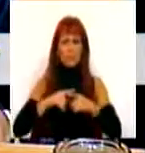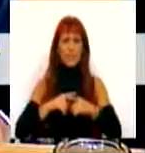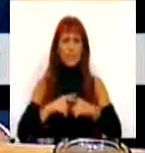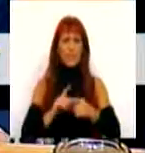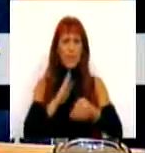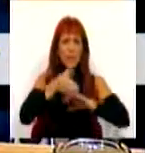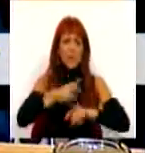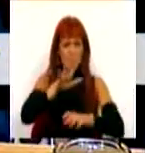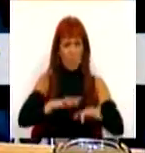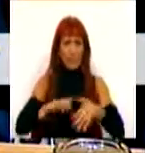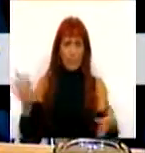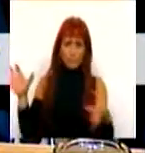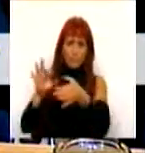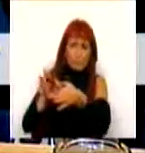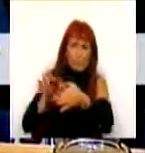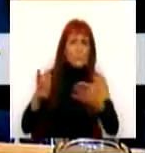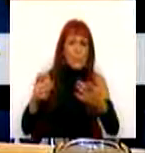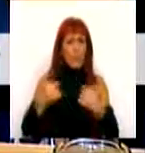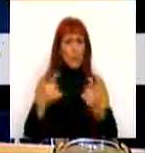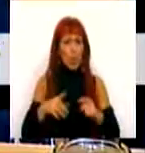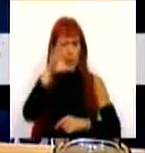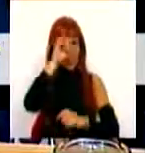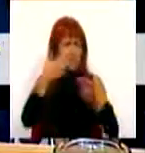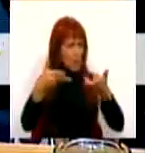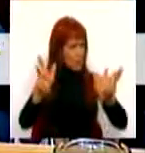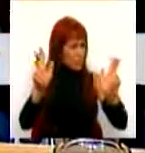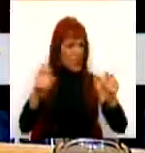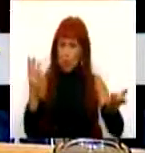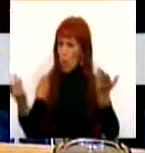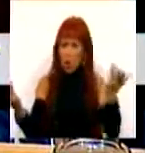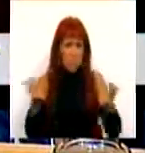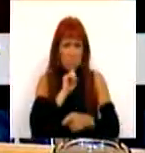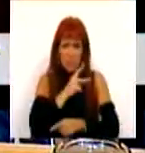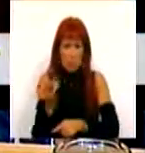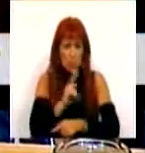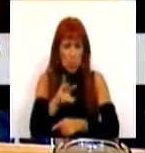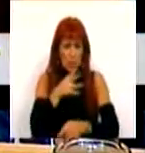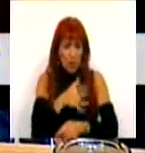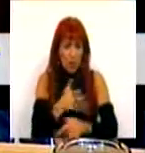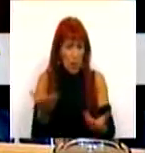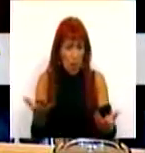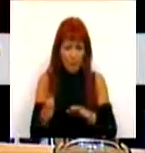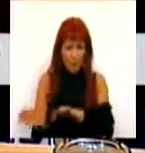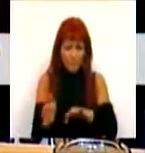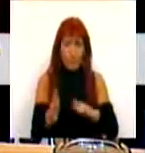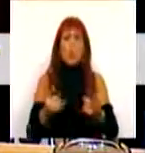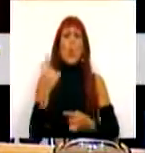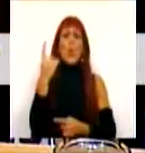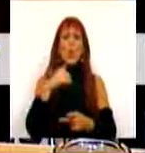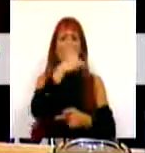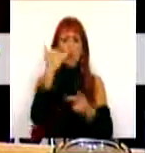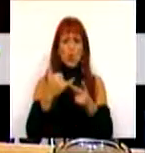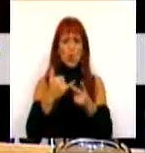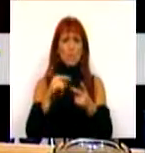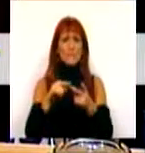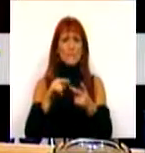com intervenção parlamentar, estando o Governo aberto a qualquer uma das hipóteses que acabei de enunciar. Um segundo